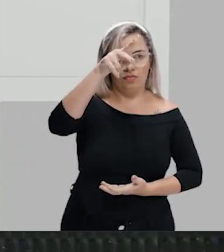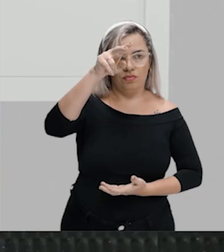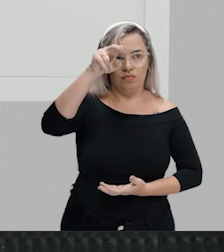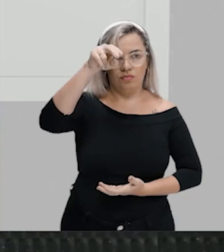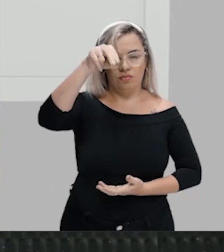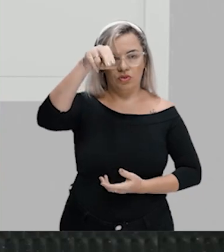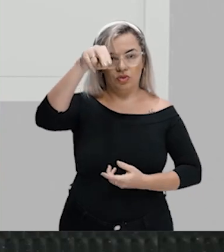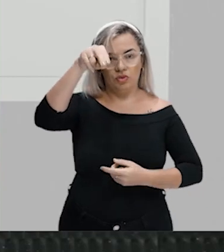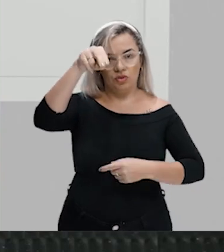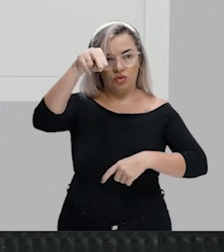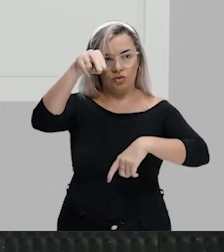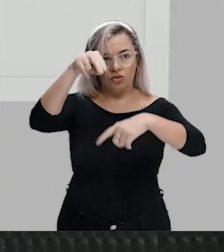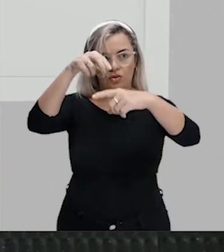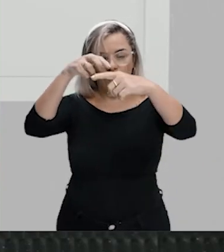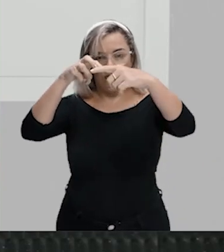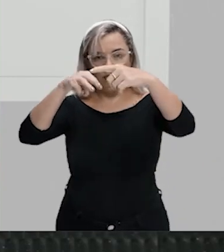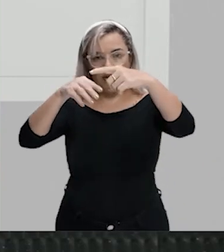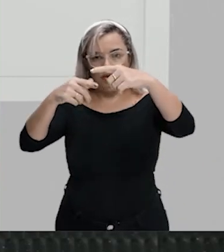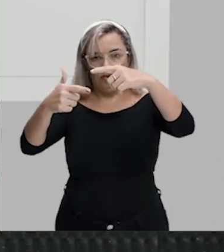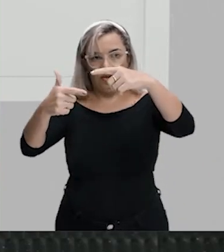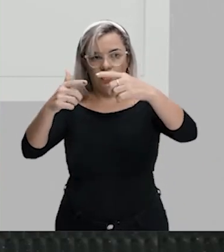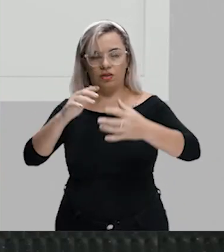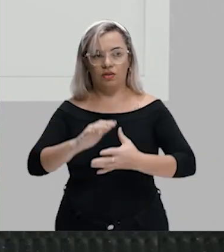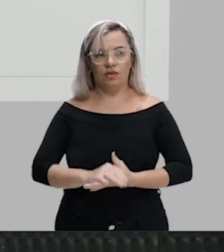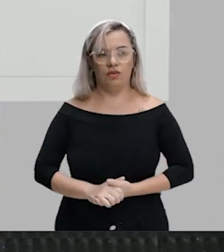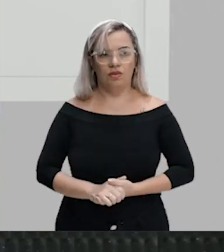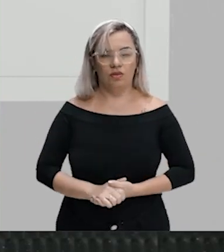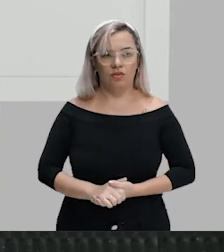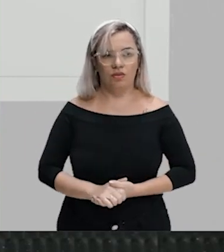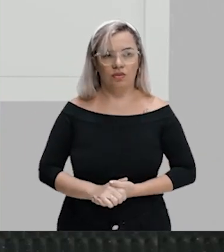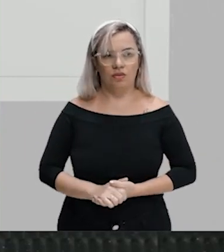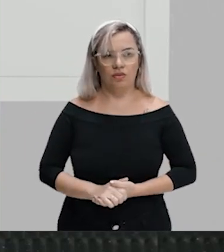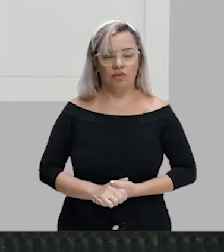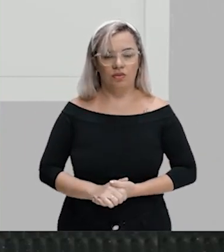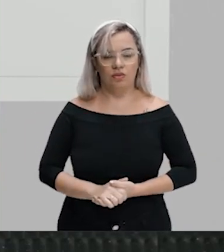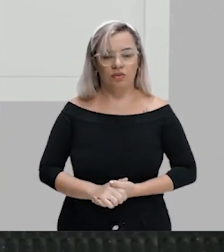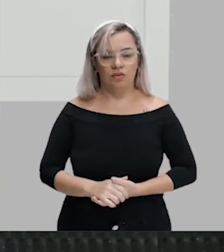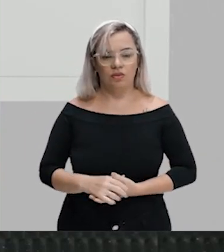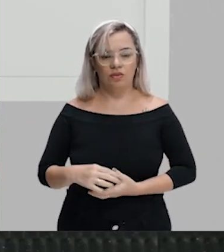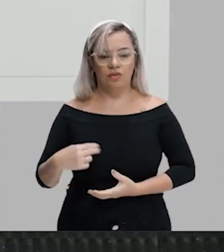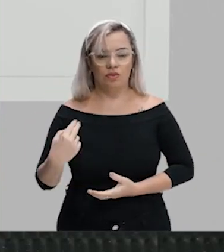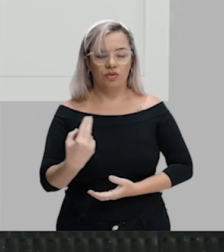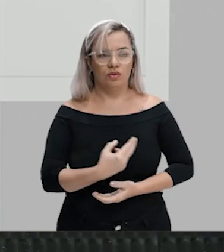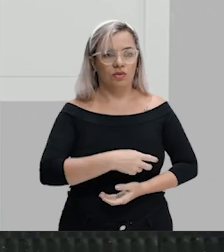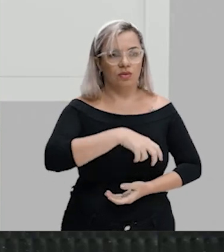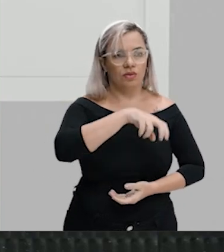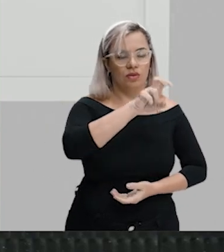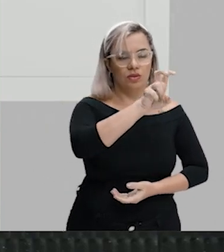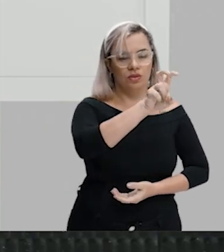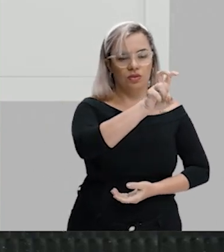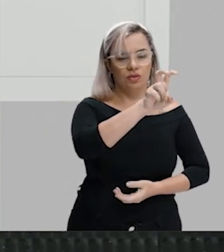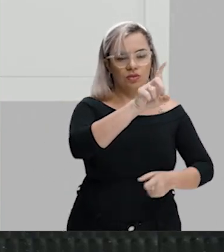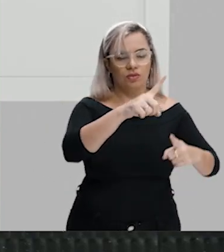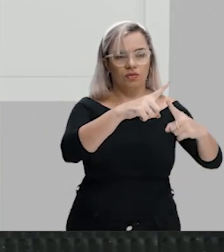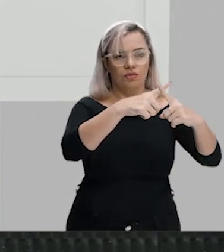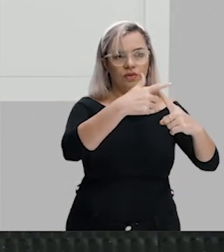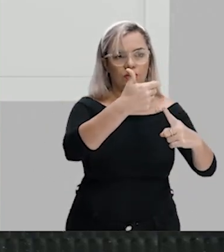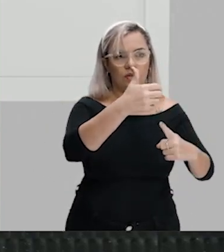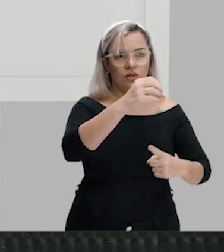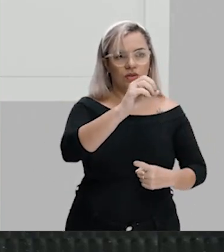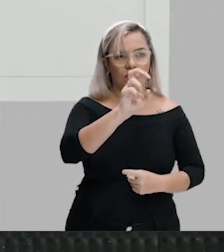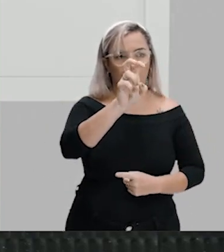por metro ao quadrado. Então nós vamos ter 5 vezes 10 à quinta e